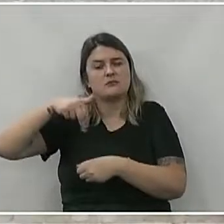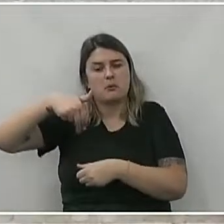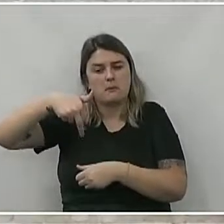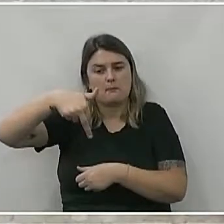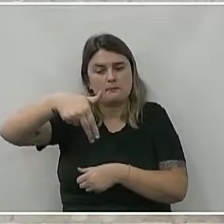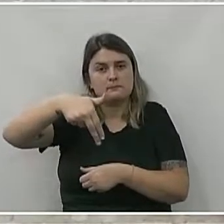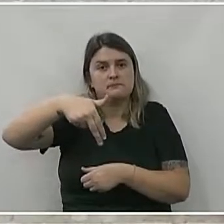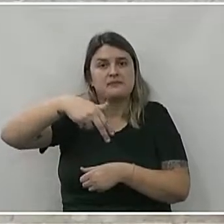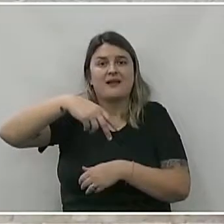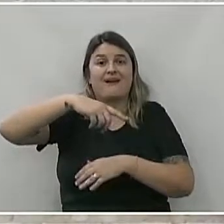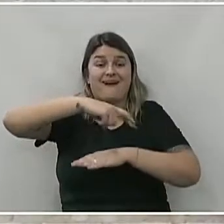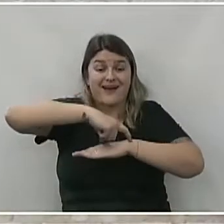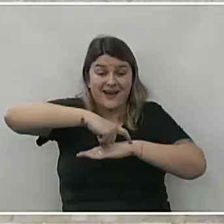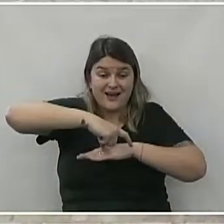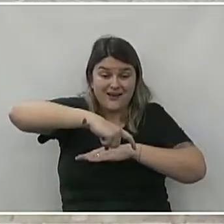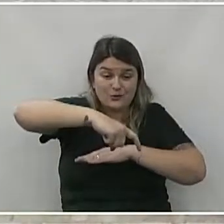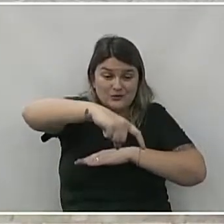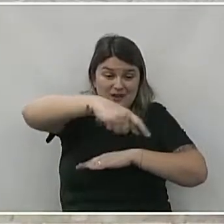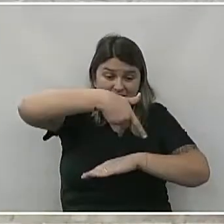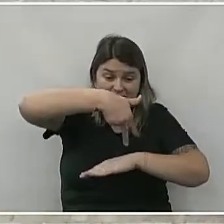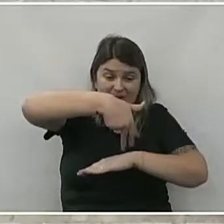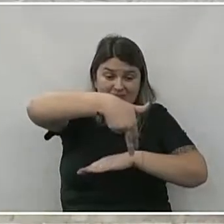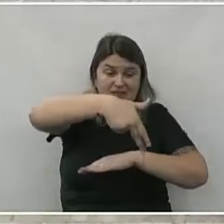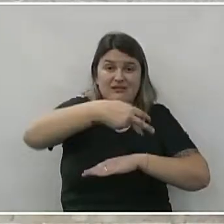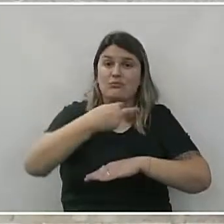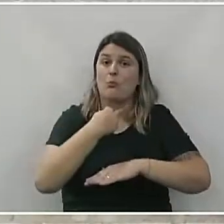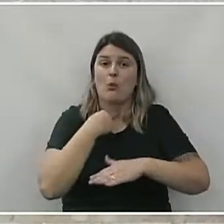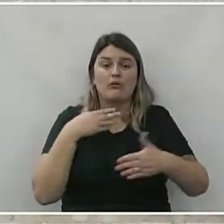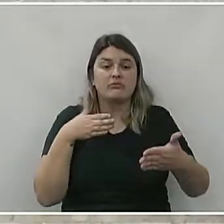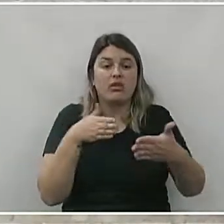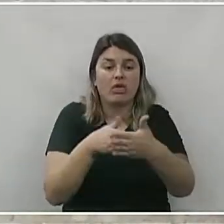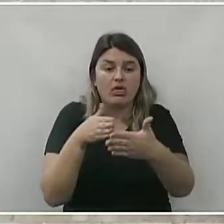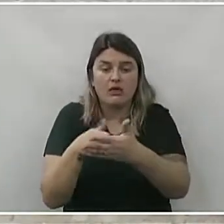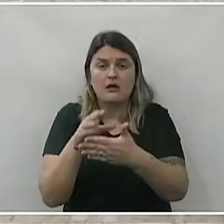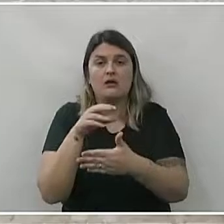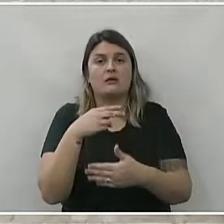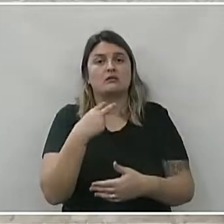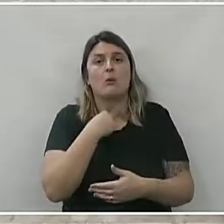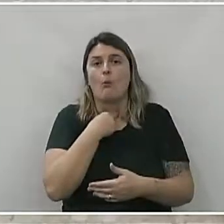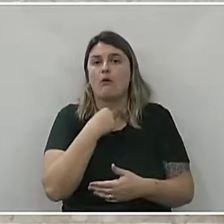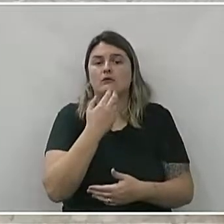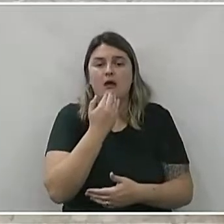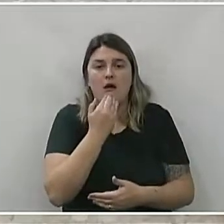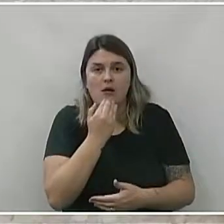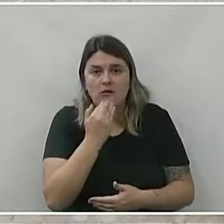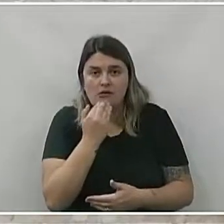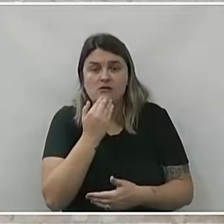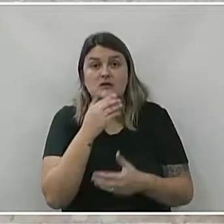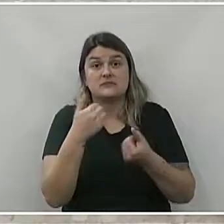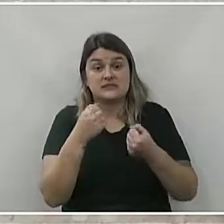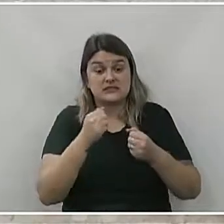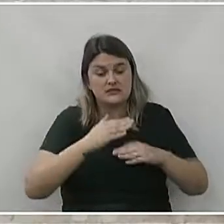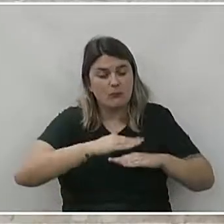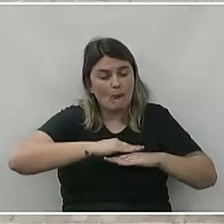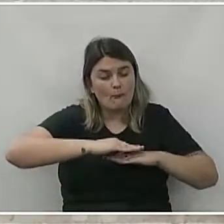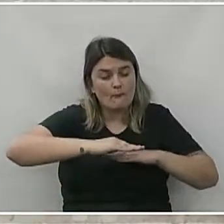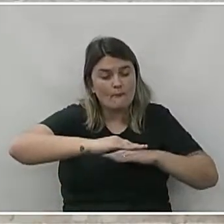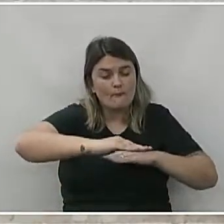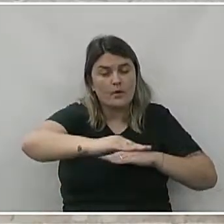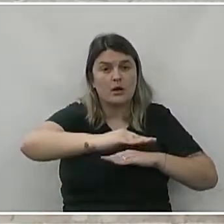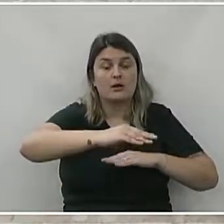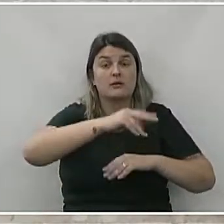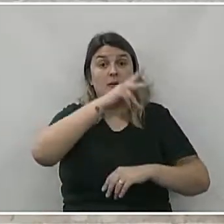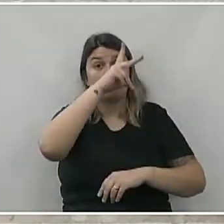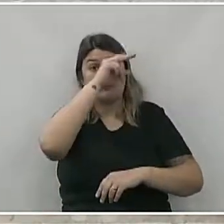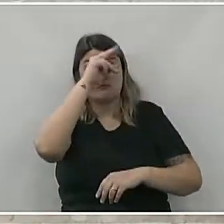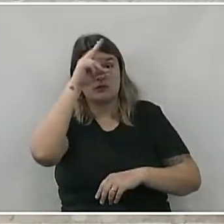as calçadas não tenham obstáculos. Então, muito bem colocado nesse requerimento que a